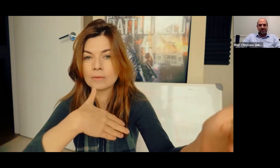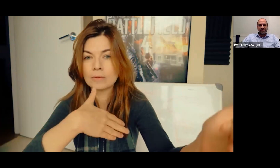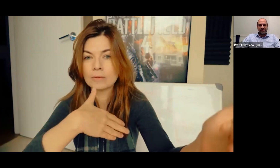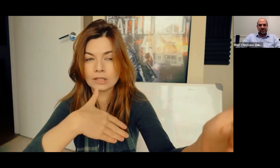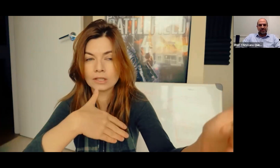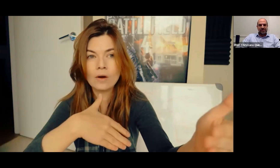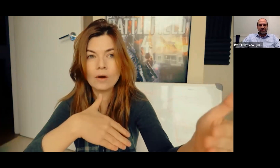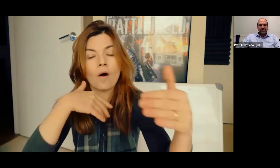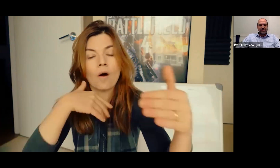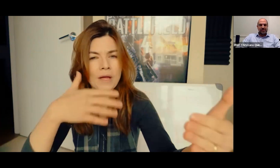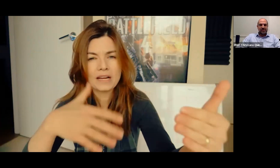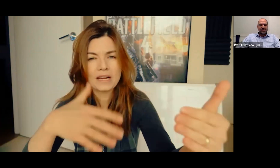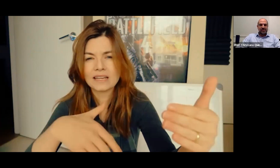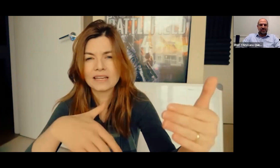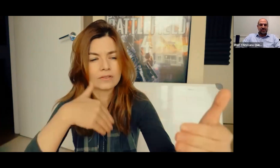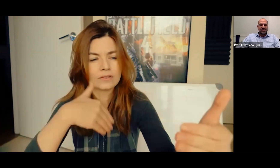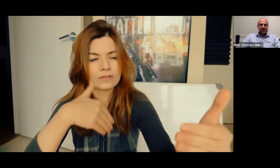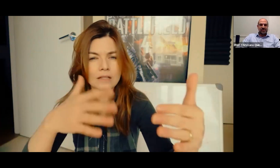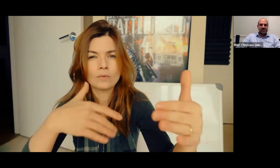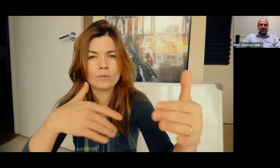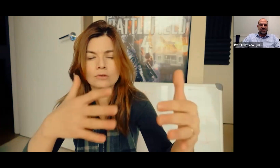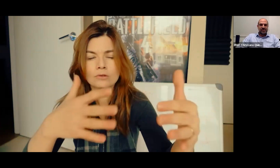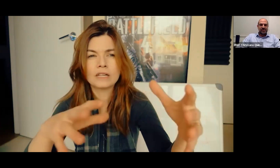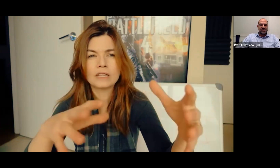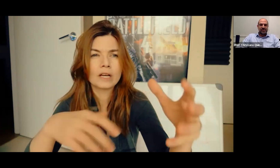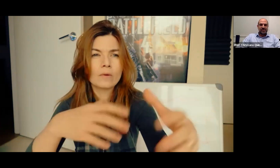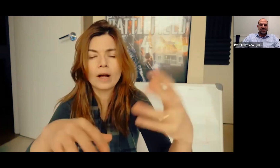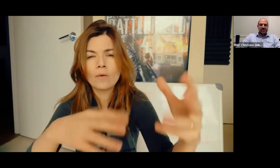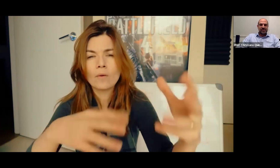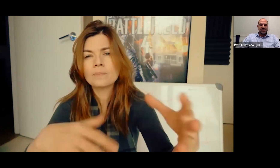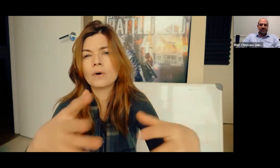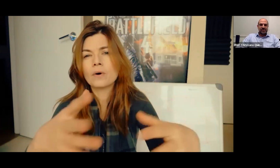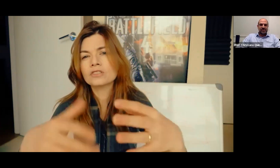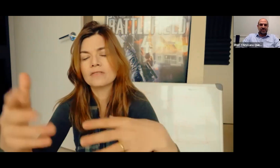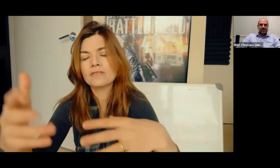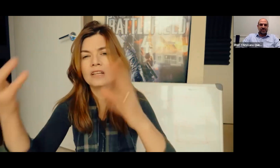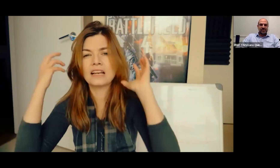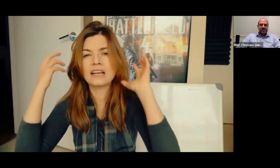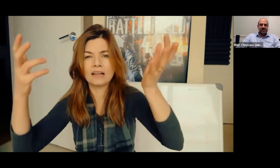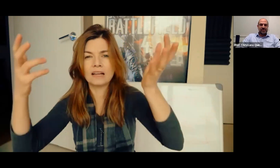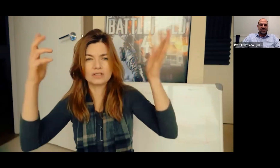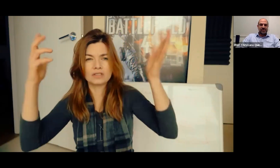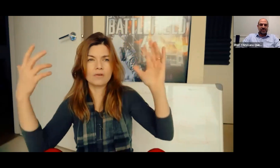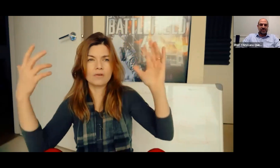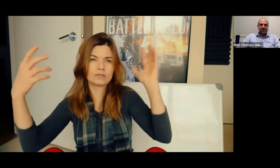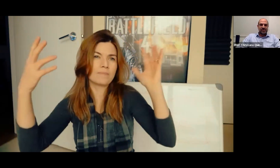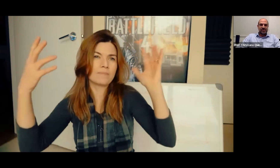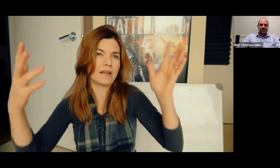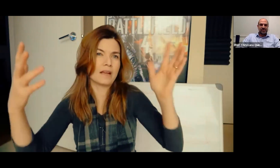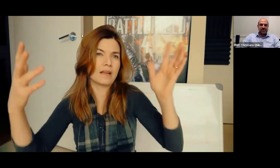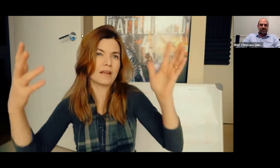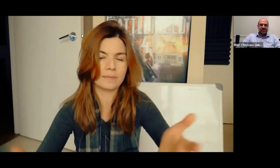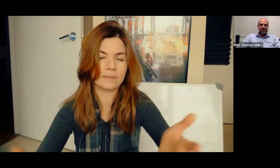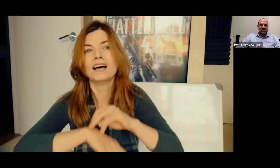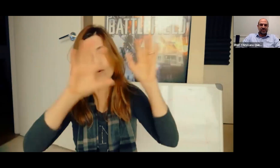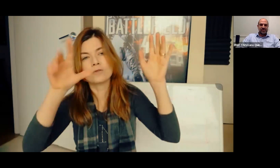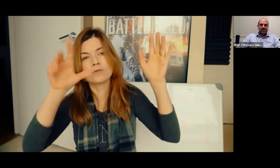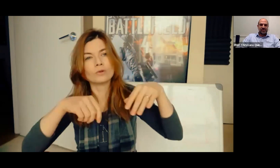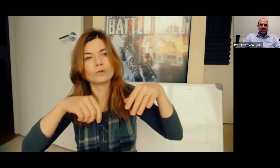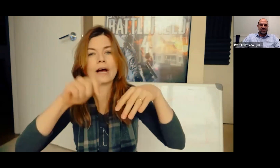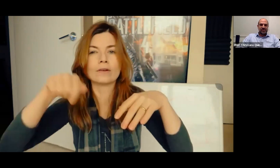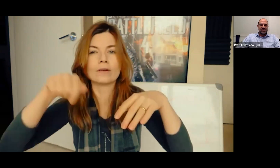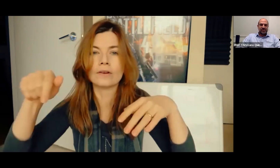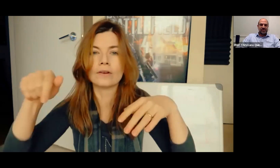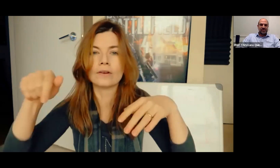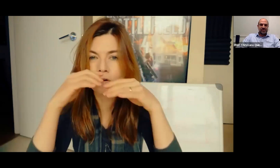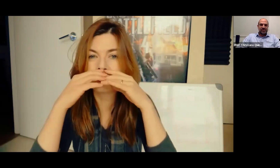problema de saúde anterior, alguma operação, se você tem tatuagem e tudo mais, porque qualquer coisa pode interferir lá no seu desempenho no exame. Respondi tudo